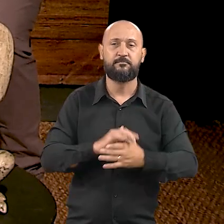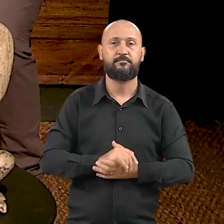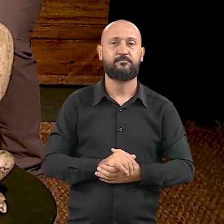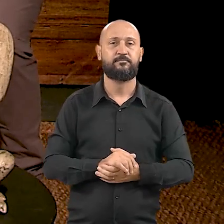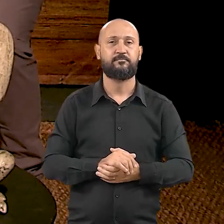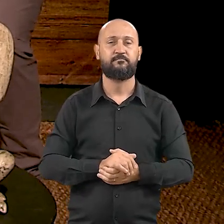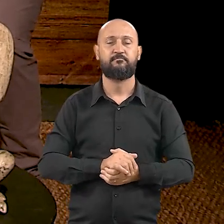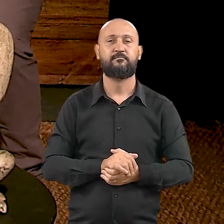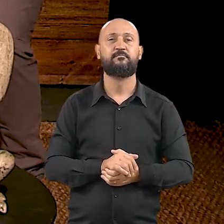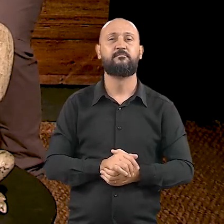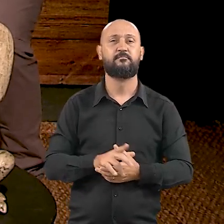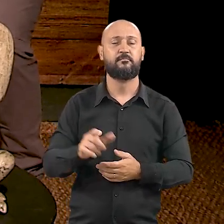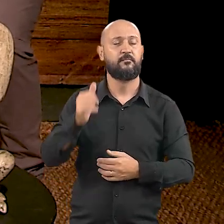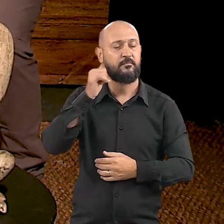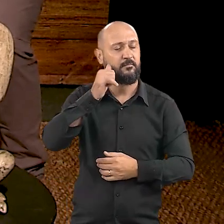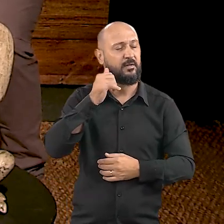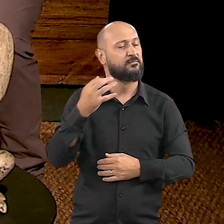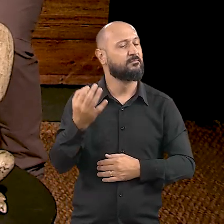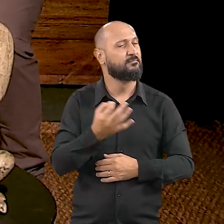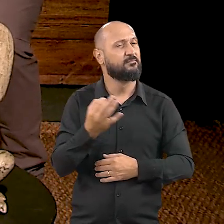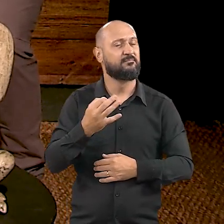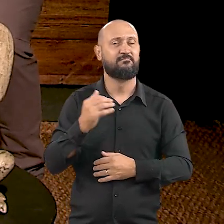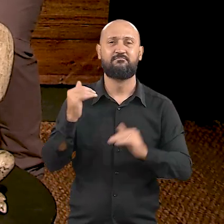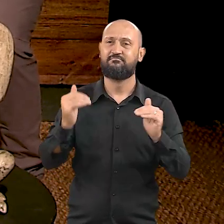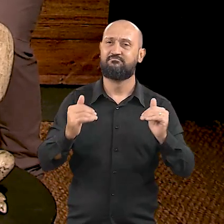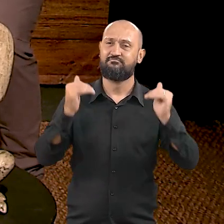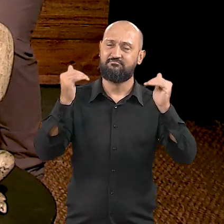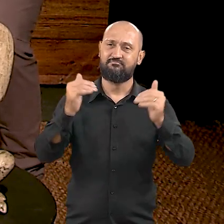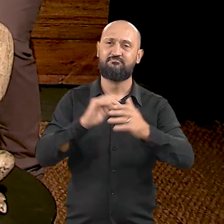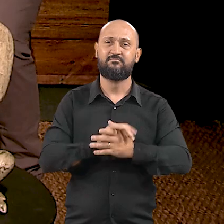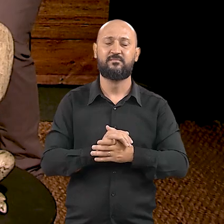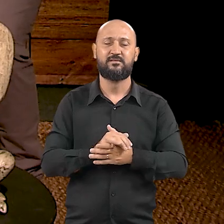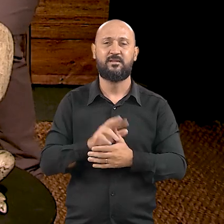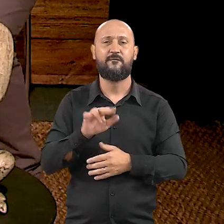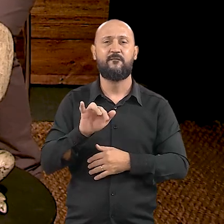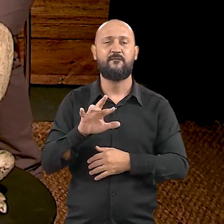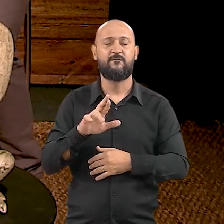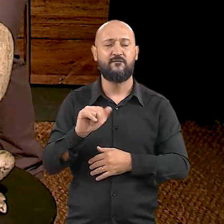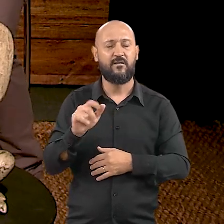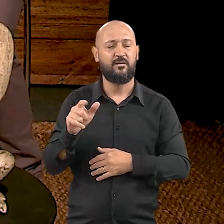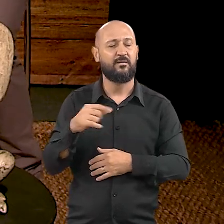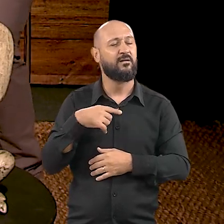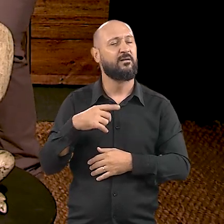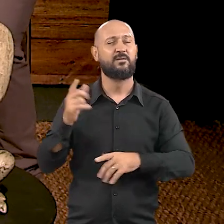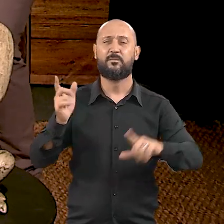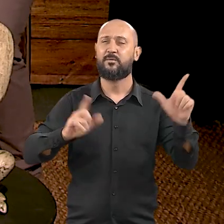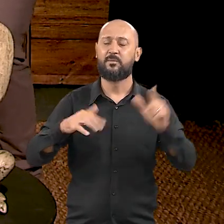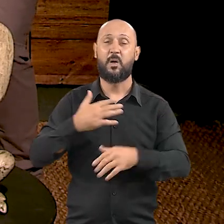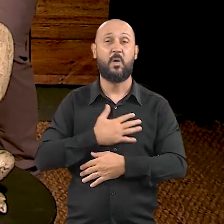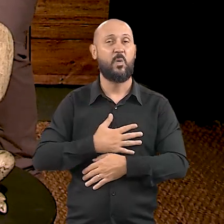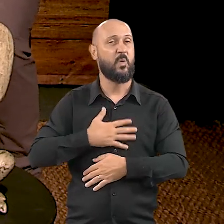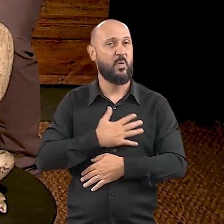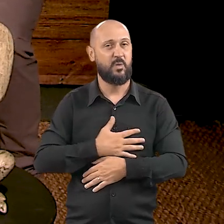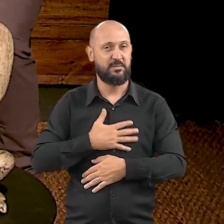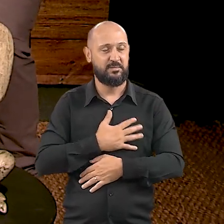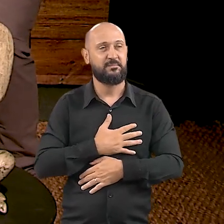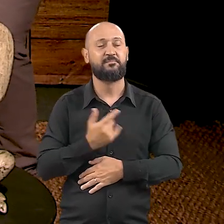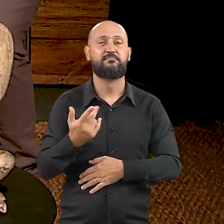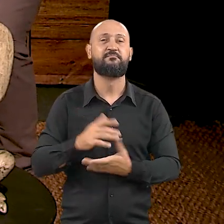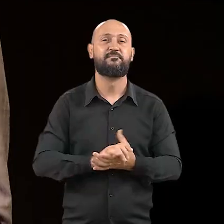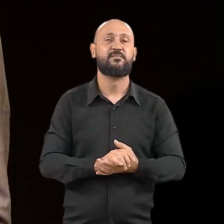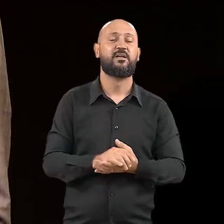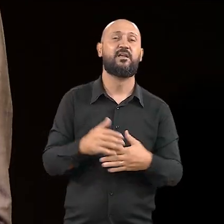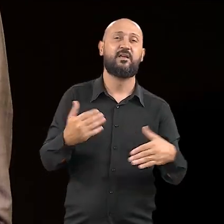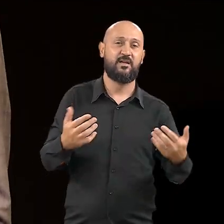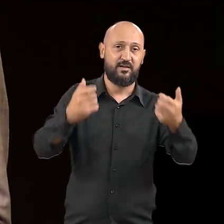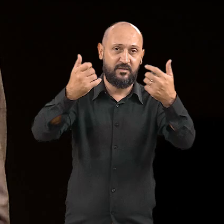Viola. A grande dama, né? Foi da viola caipira. Eita, programa que eu gosto. Né? Em falar